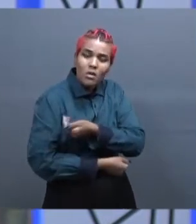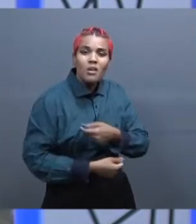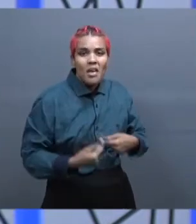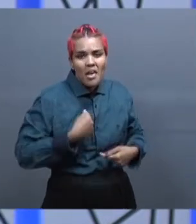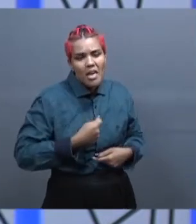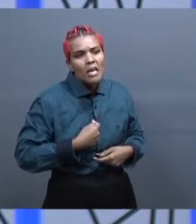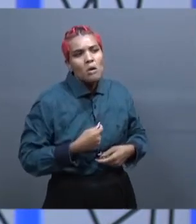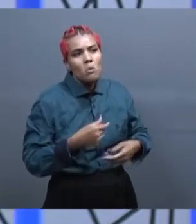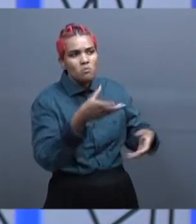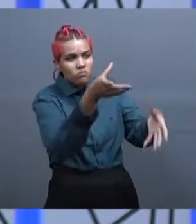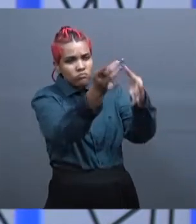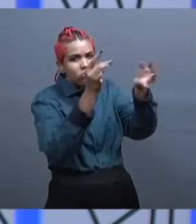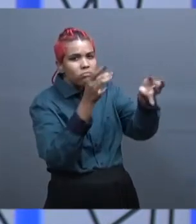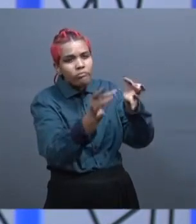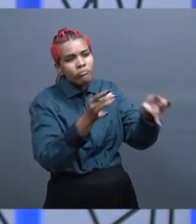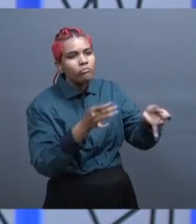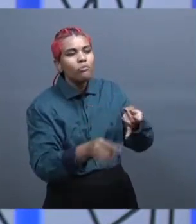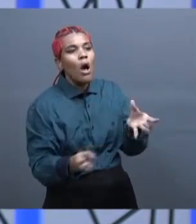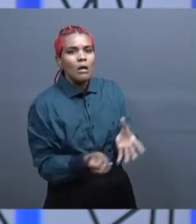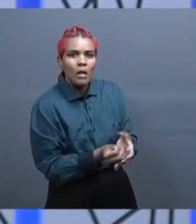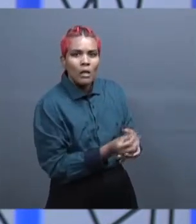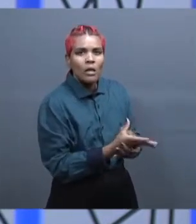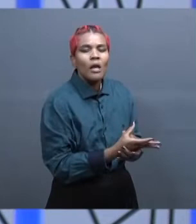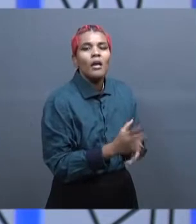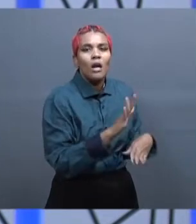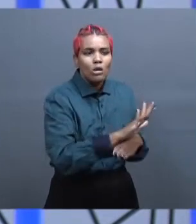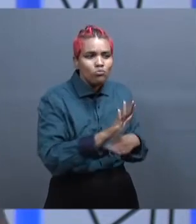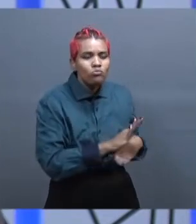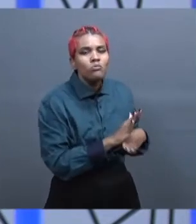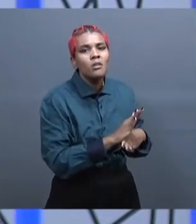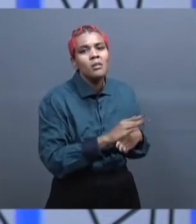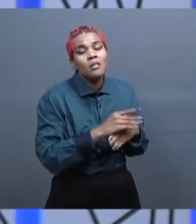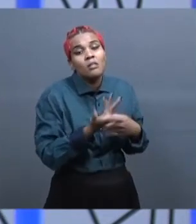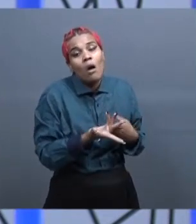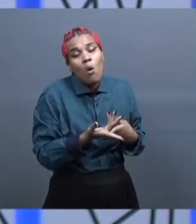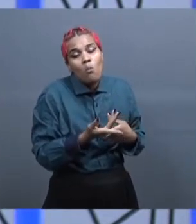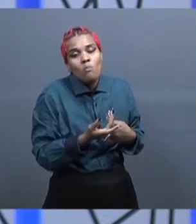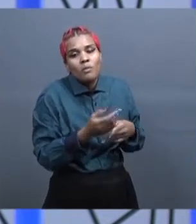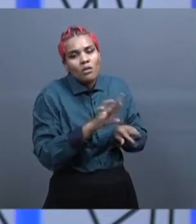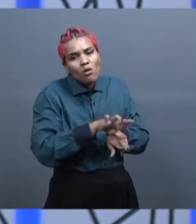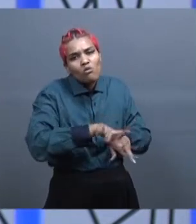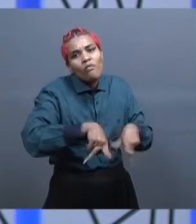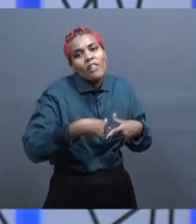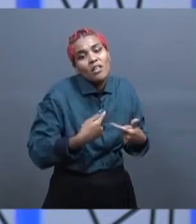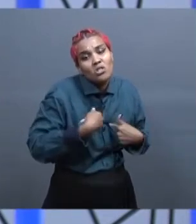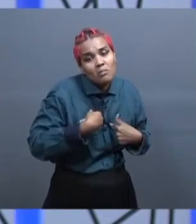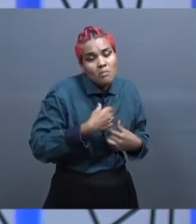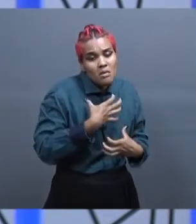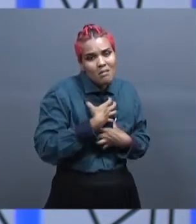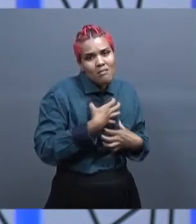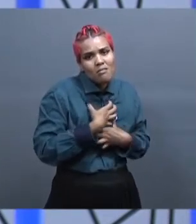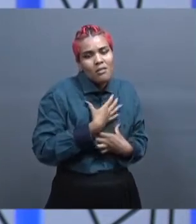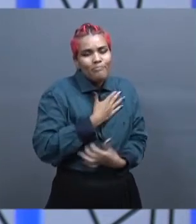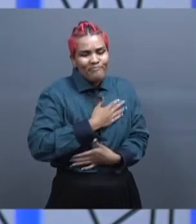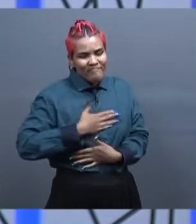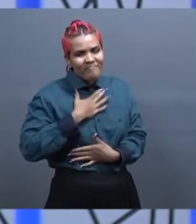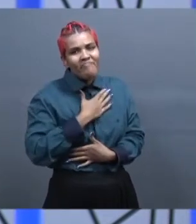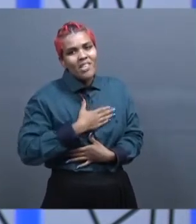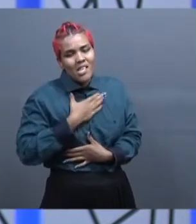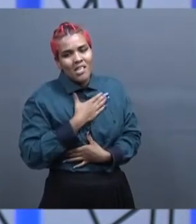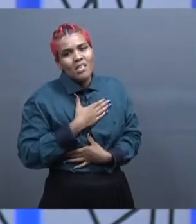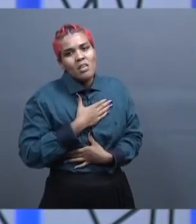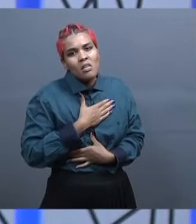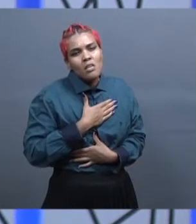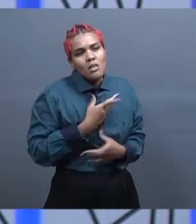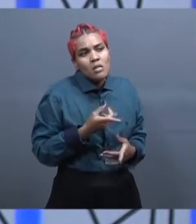preparação elaboração e isso é esse diferencial uma coisa que me agrada bastante e que as pessoas que